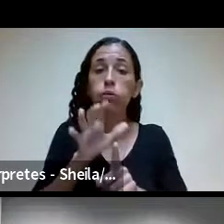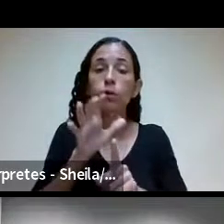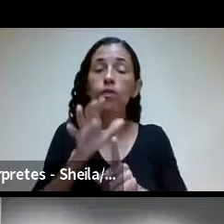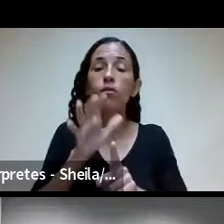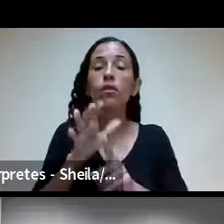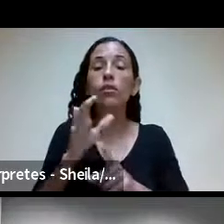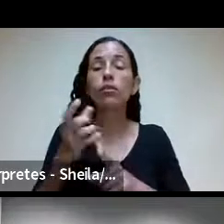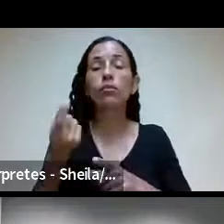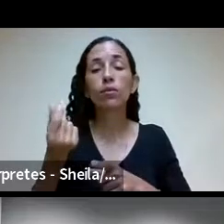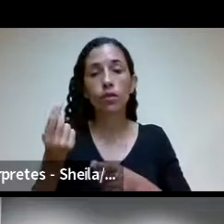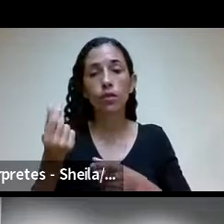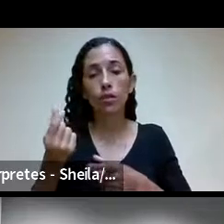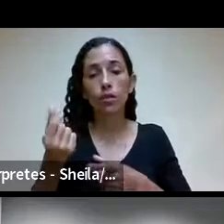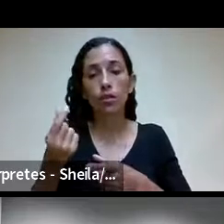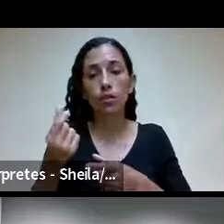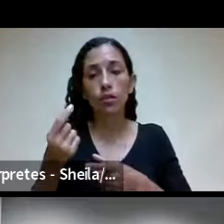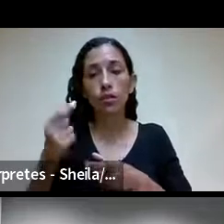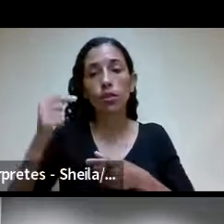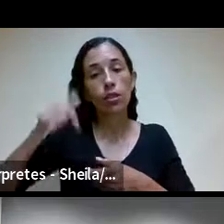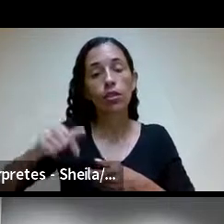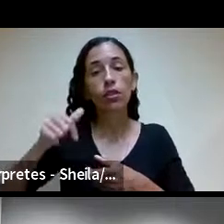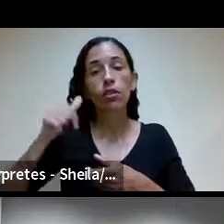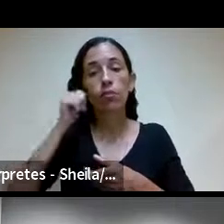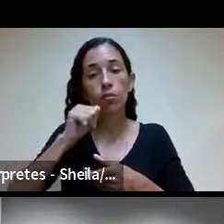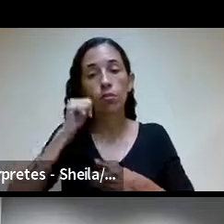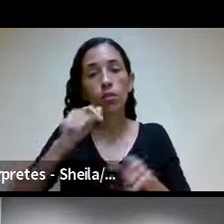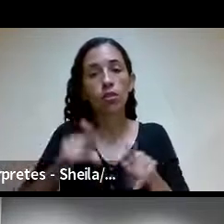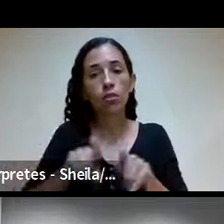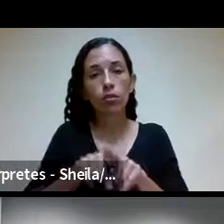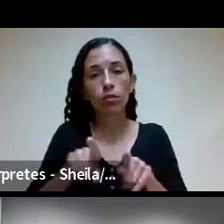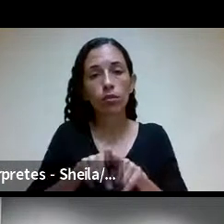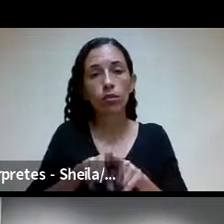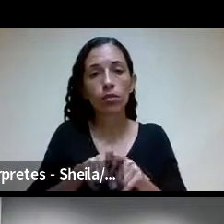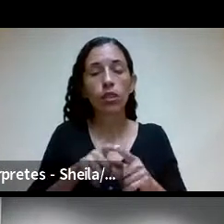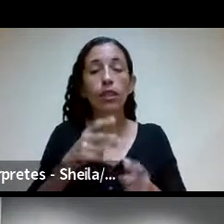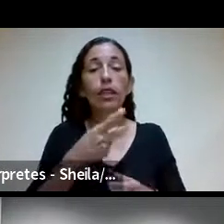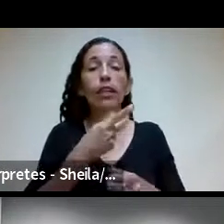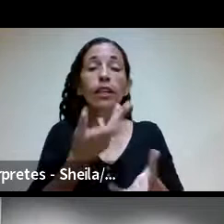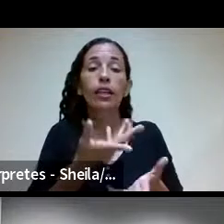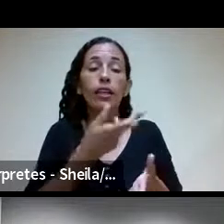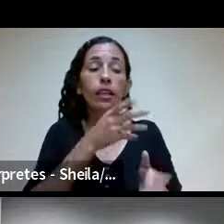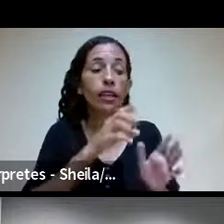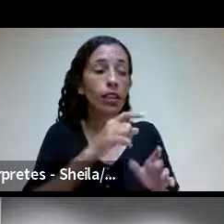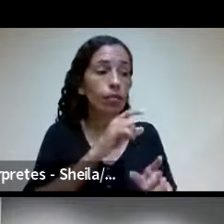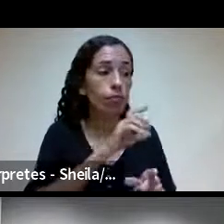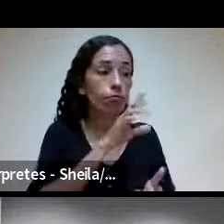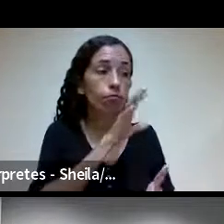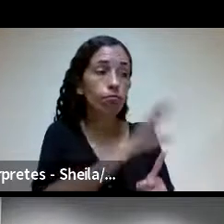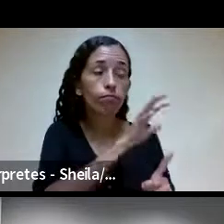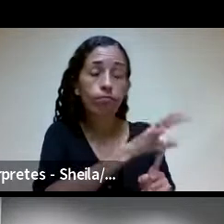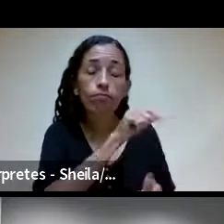específicas, inclusive de mulheres, quais sejam Larissa Rosado e Aline Couto. No que concerne a votação pífia,